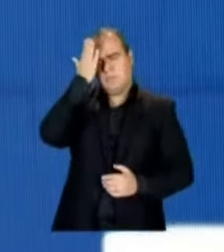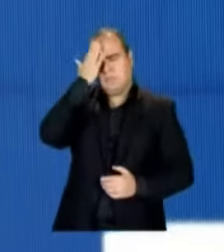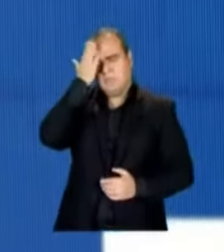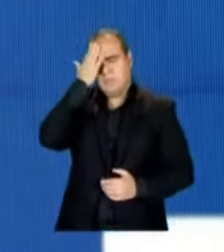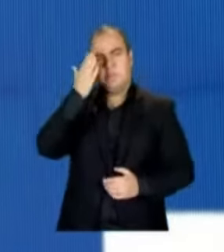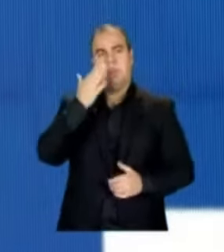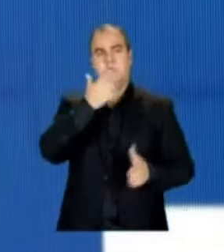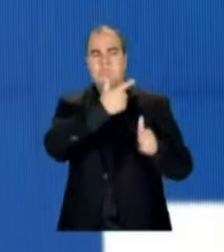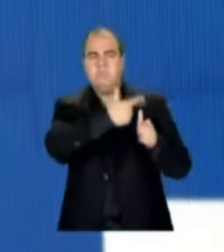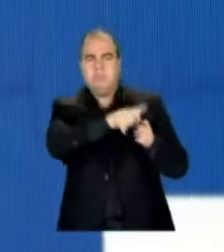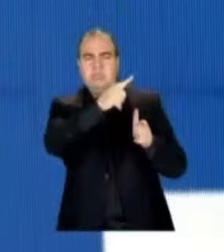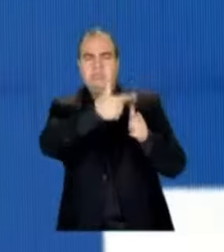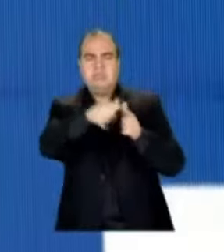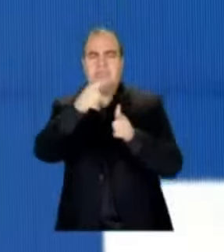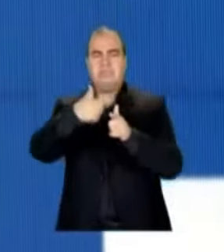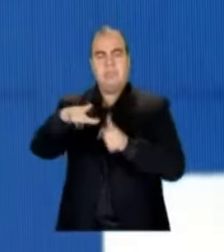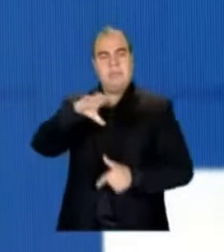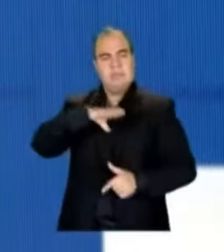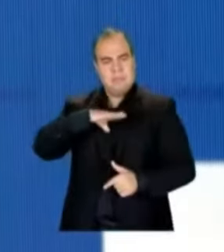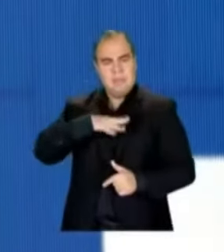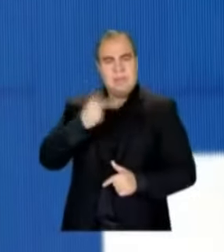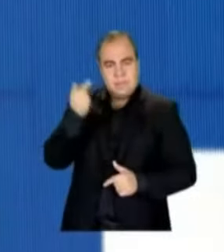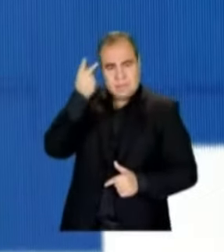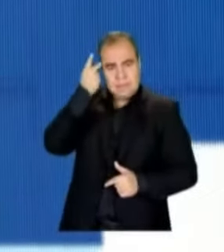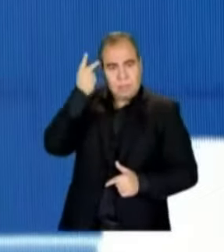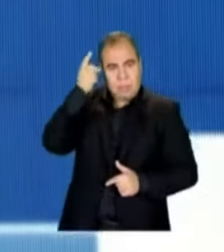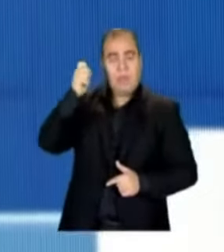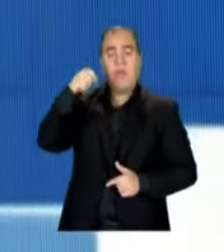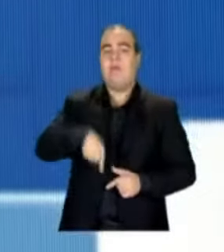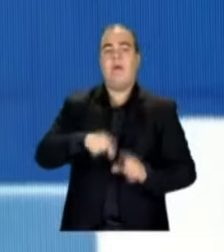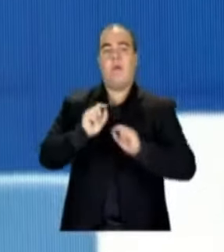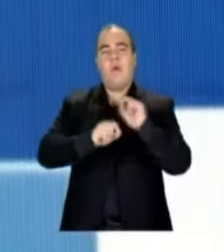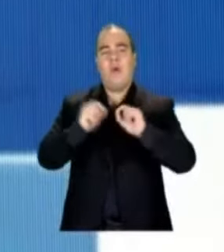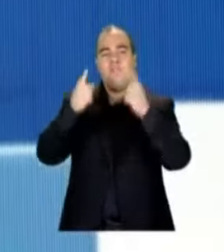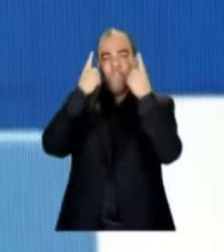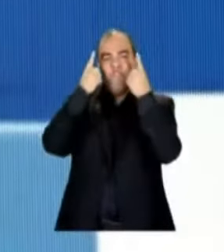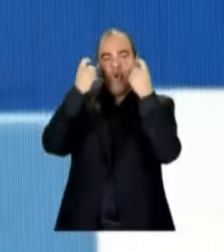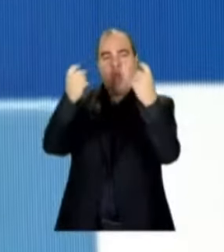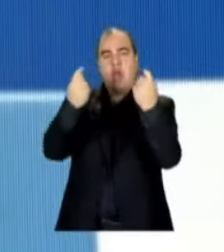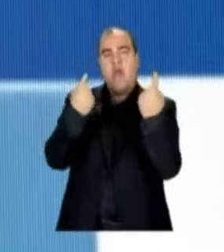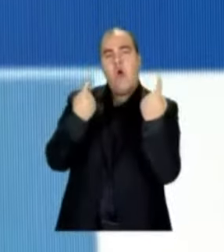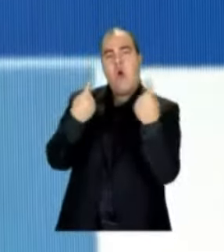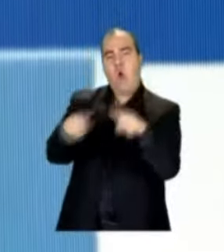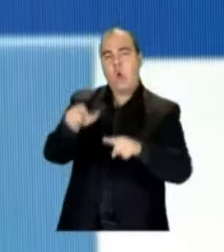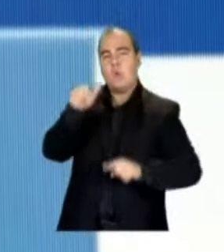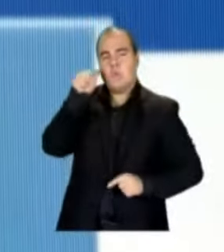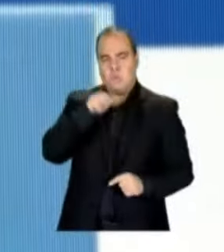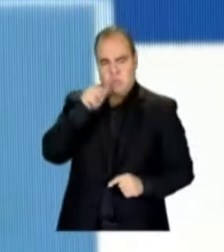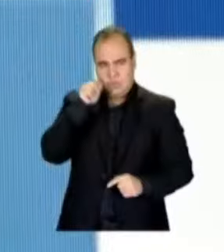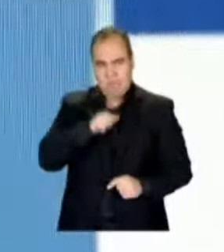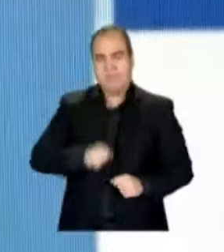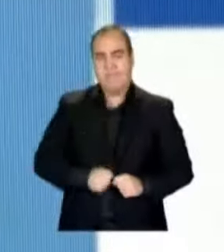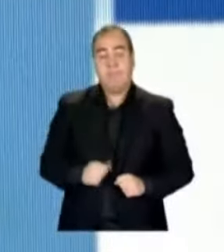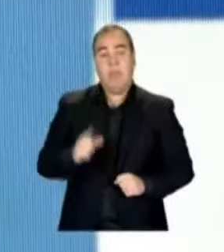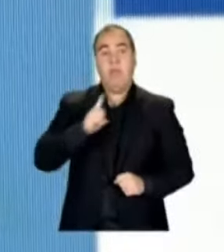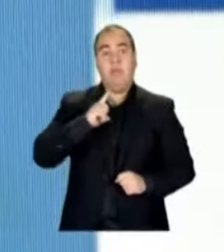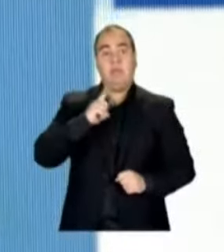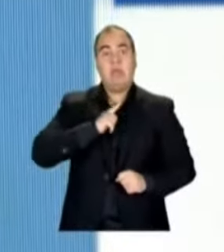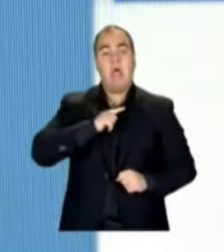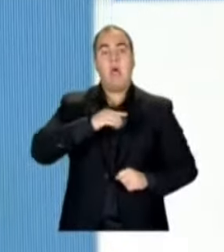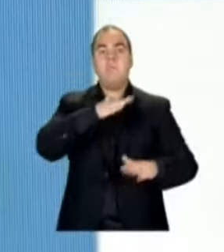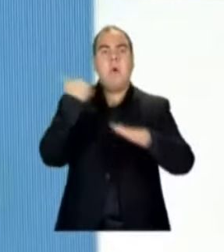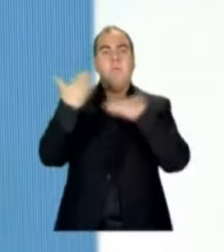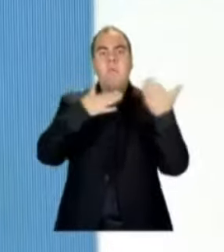dos grandes problemas na cidade de São Paulo é a violência contra a mulher os feminicídios cresceram